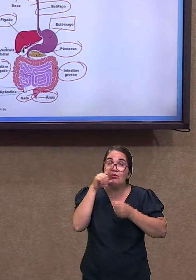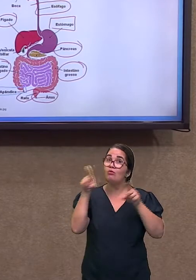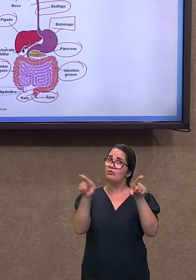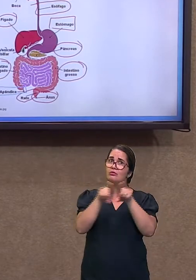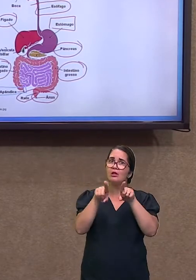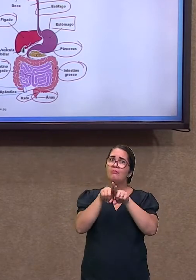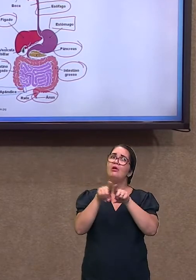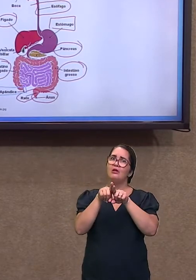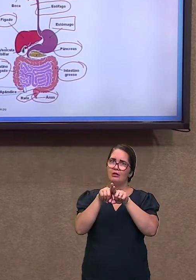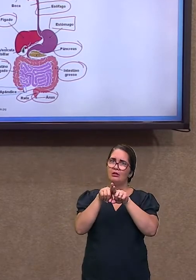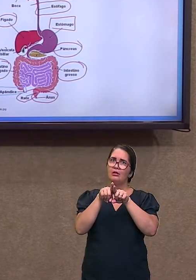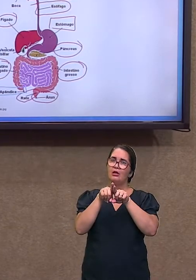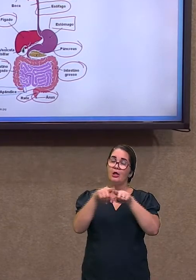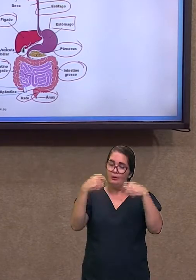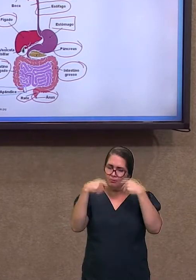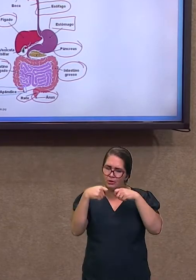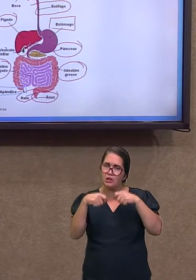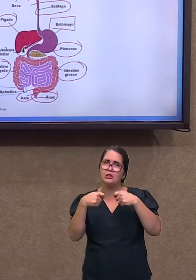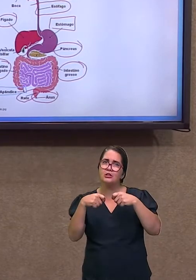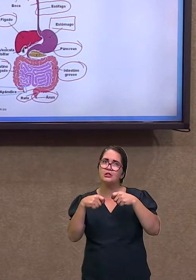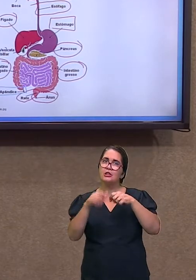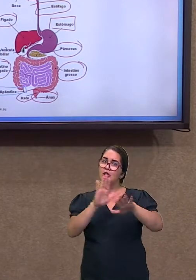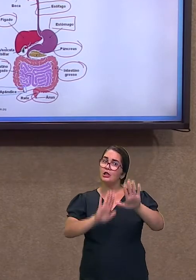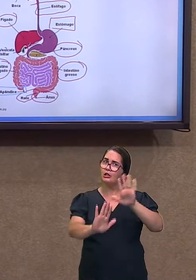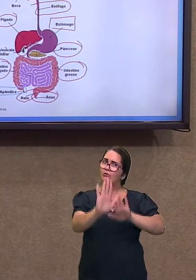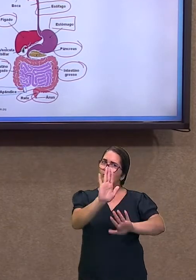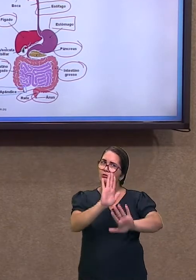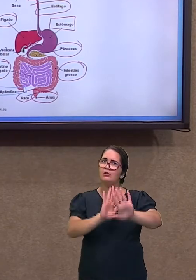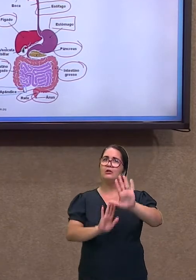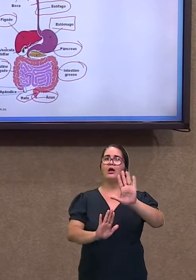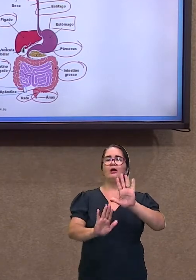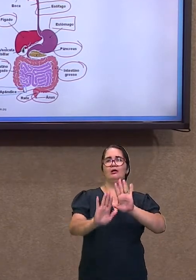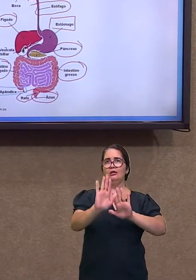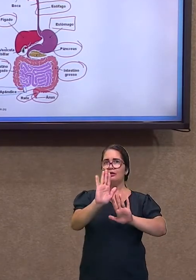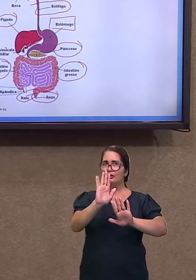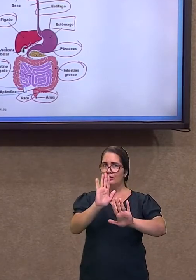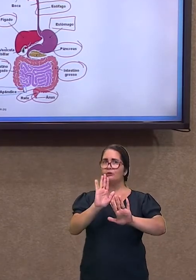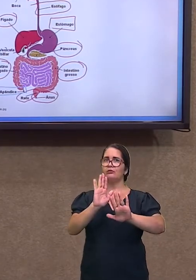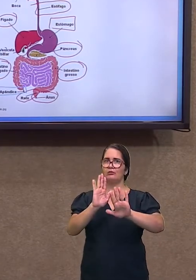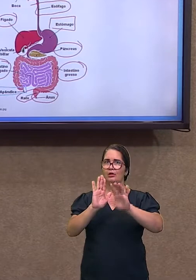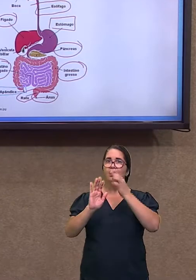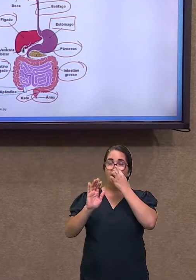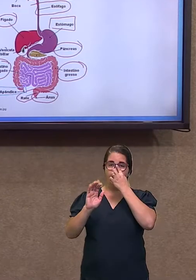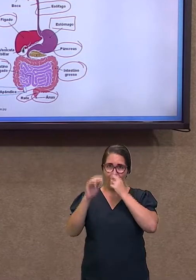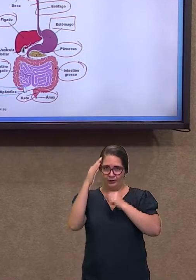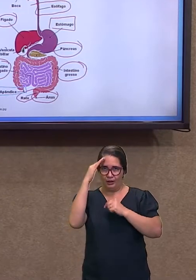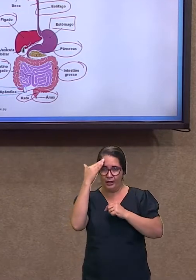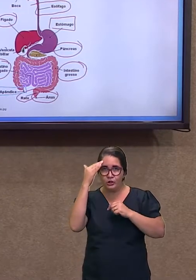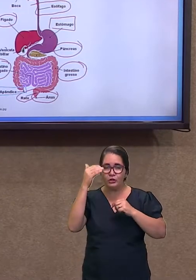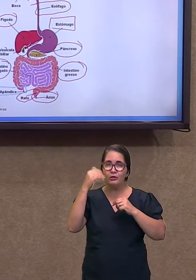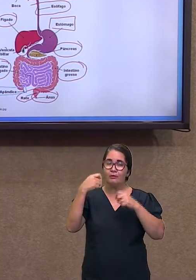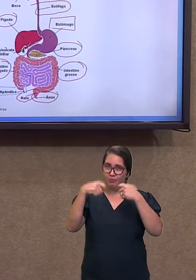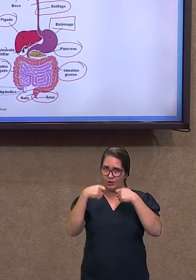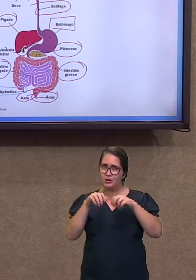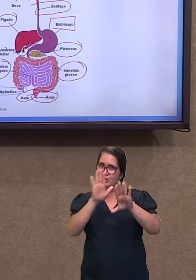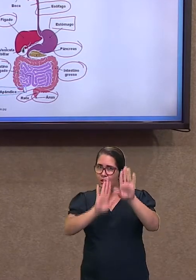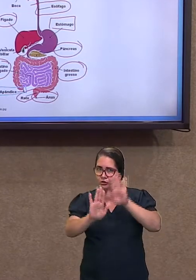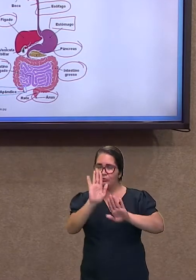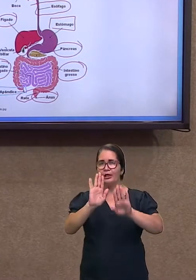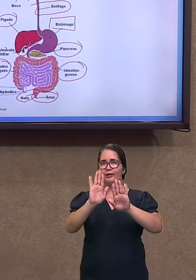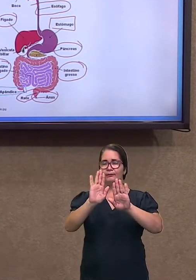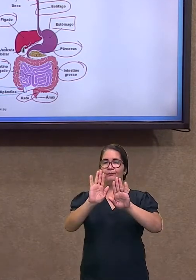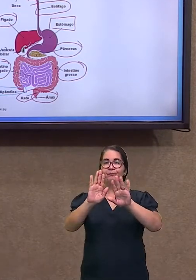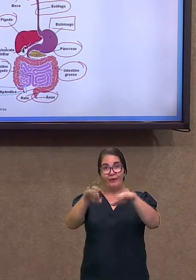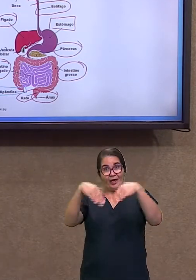não eram necessárias mais. E aí, ele pode sim causar danos ao seu organismo. Então, a gente vai brincar